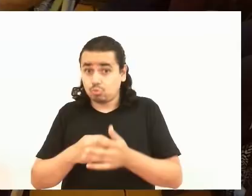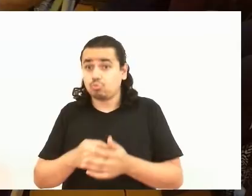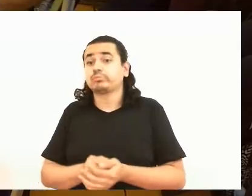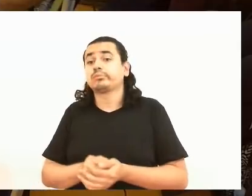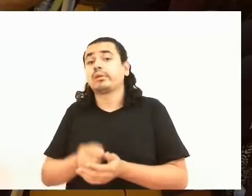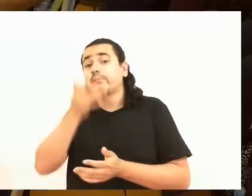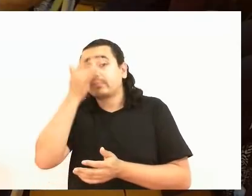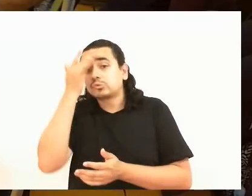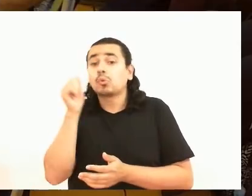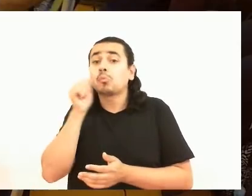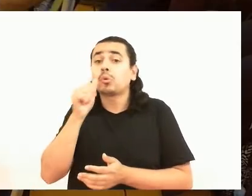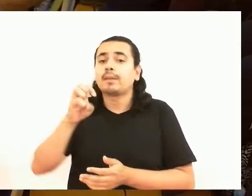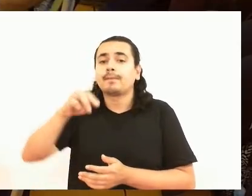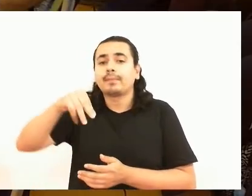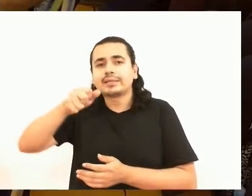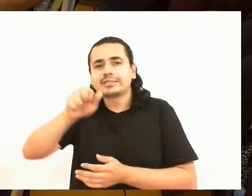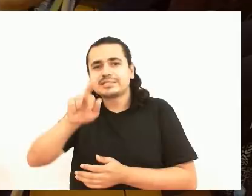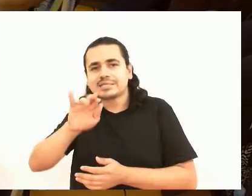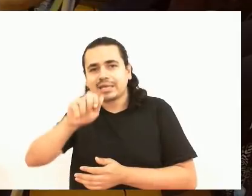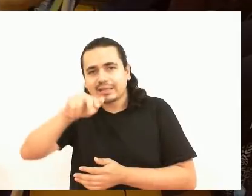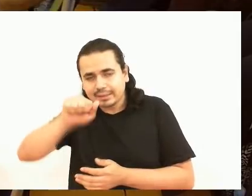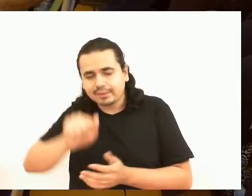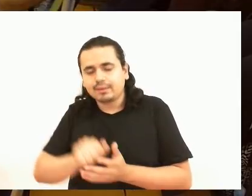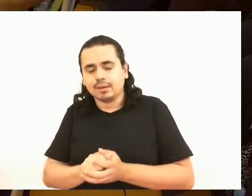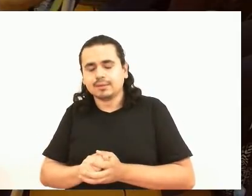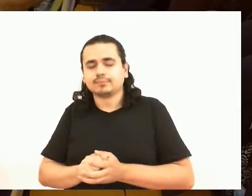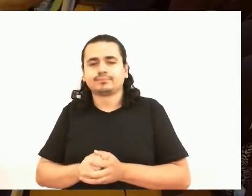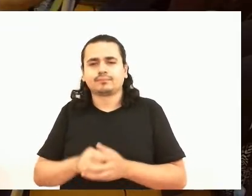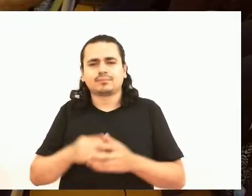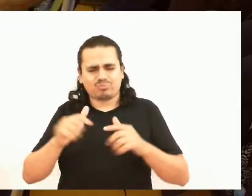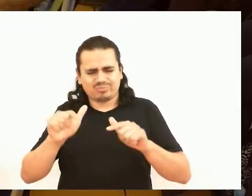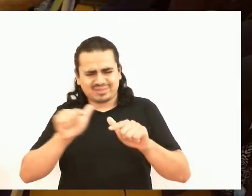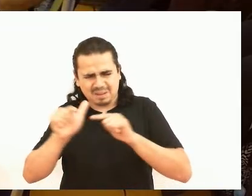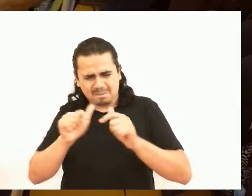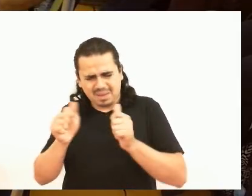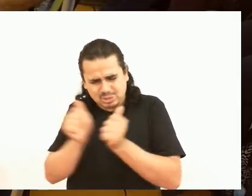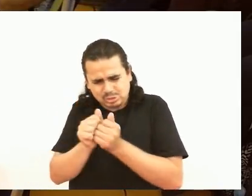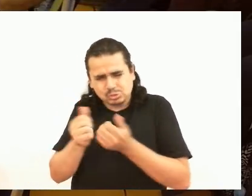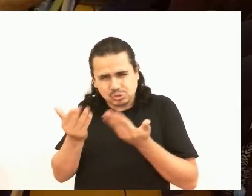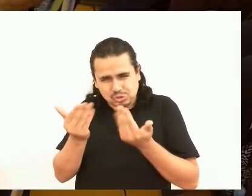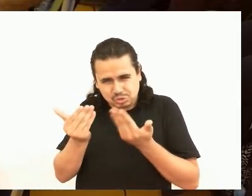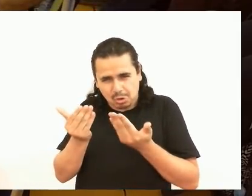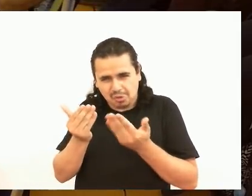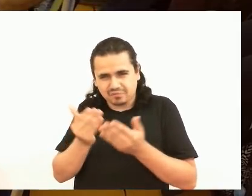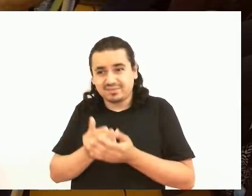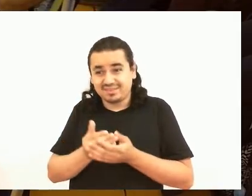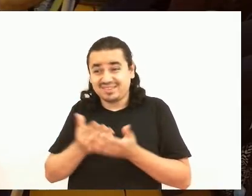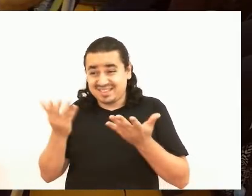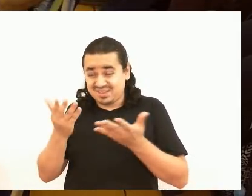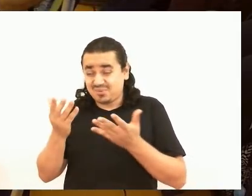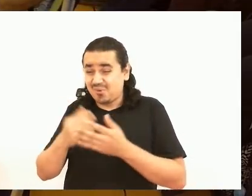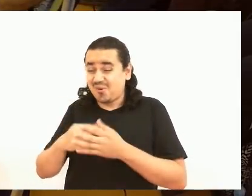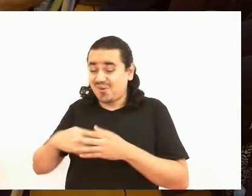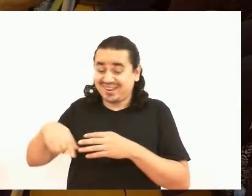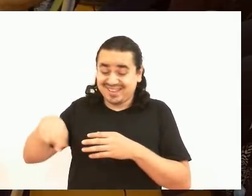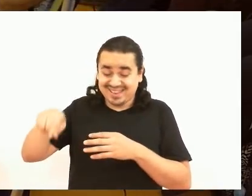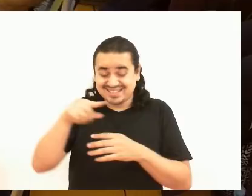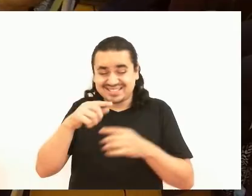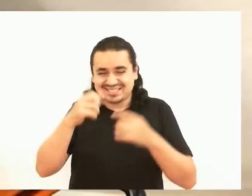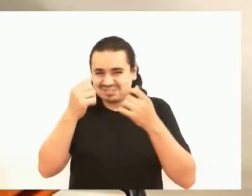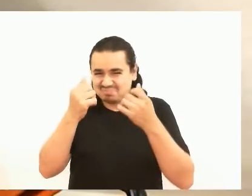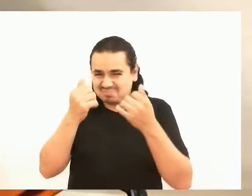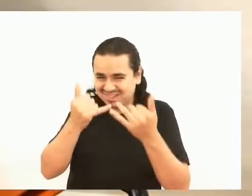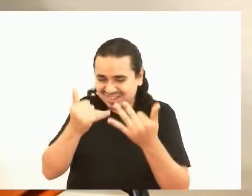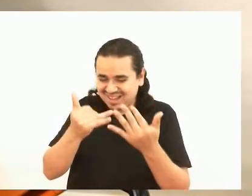é então esse trabalho com o adolescente agora eu vou fazer uma sessão coruja total gente